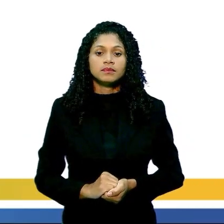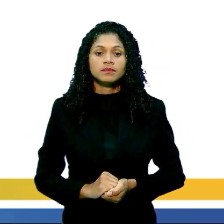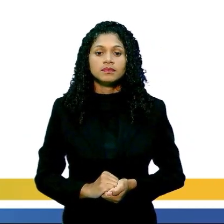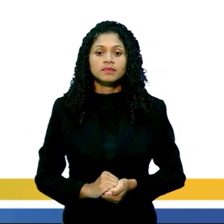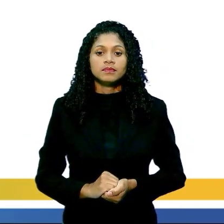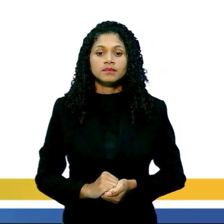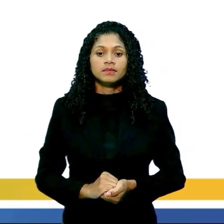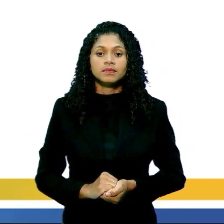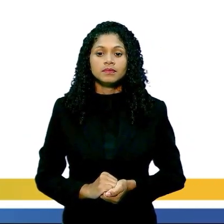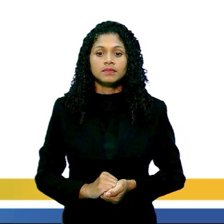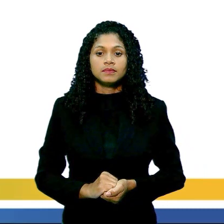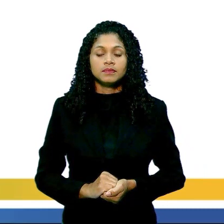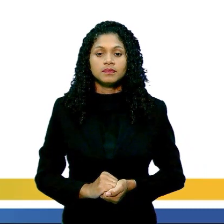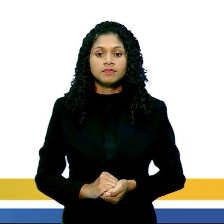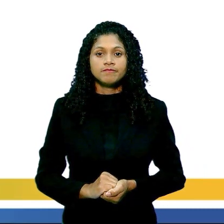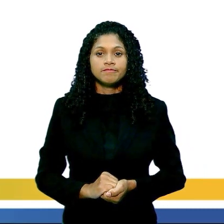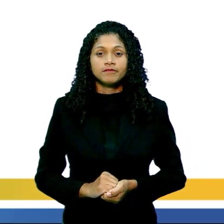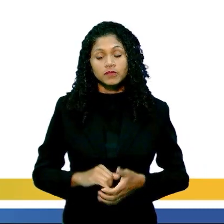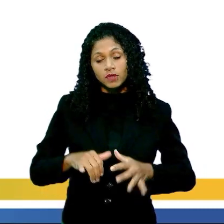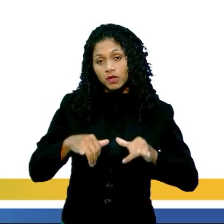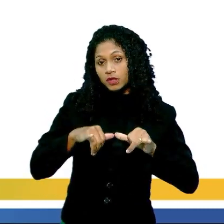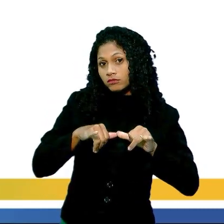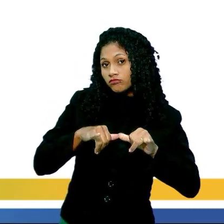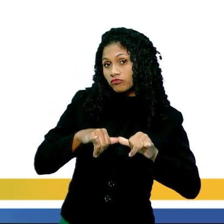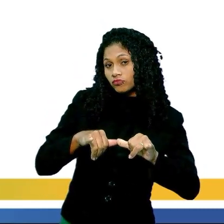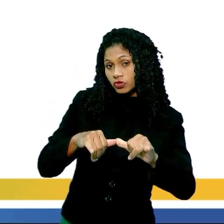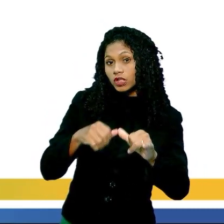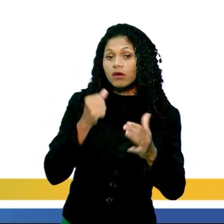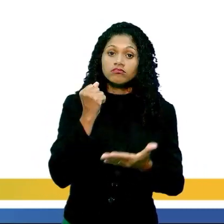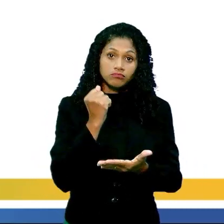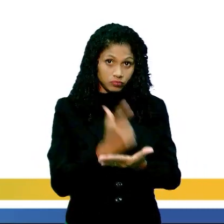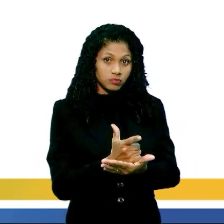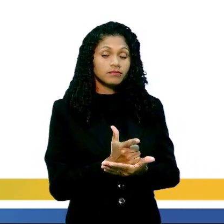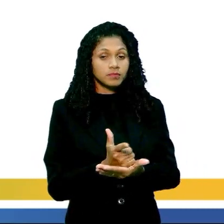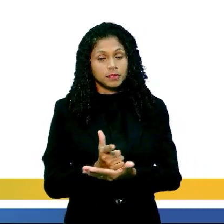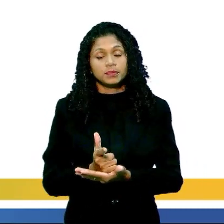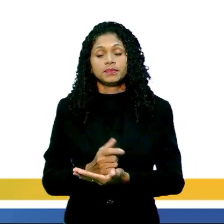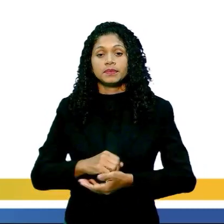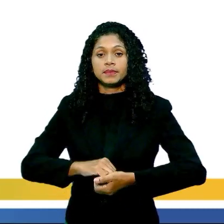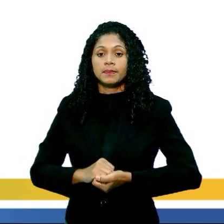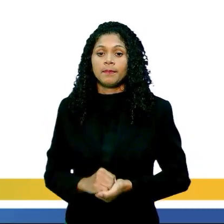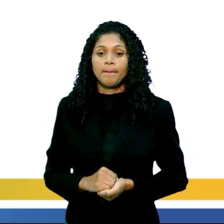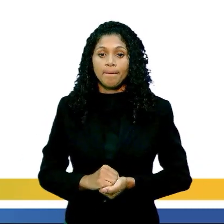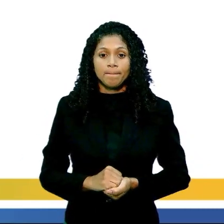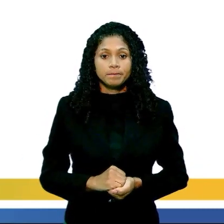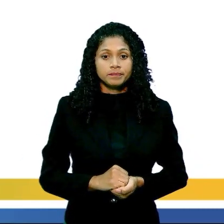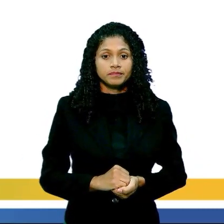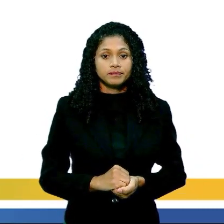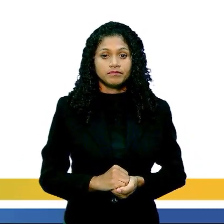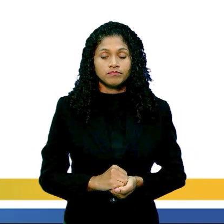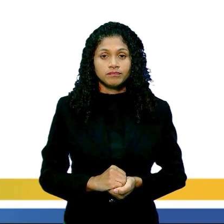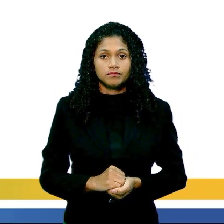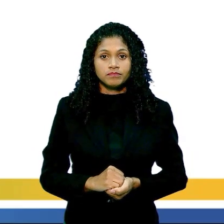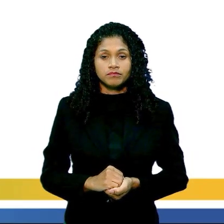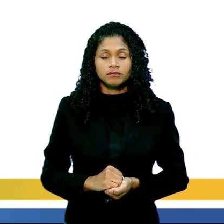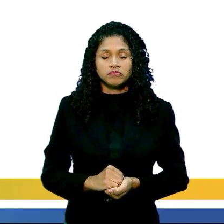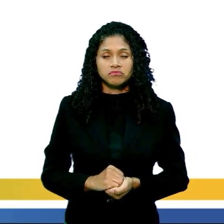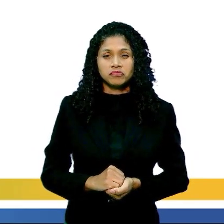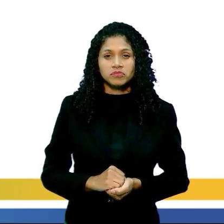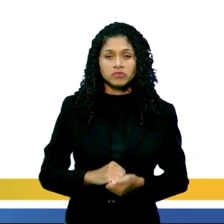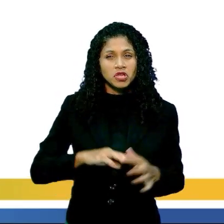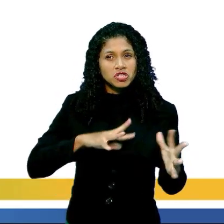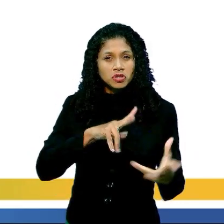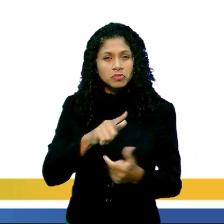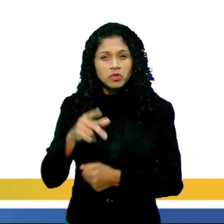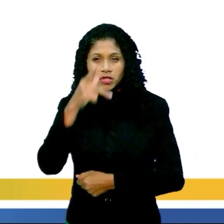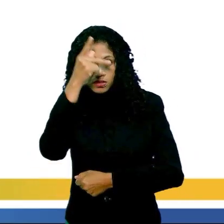Do the shopping ou go shopping, ir às compras, que é uma ação, né, que geralmente as pessoas fazem na semana